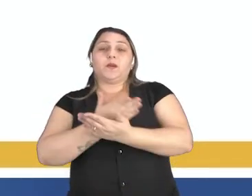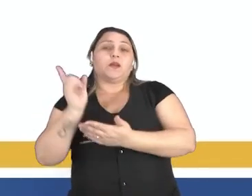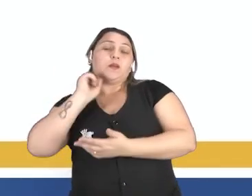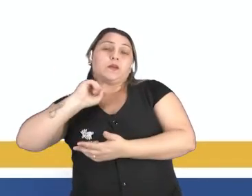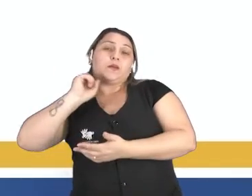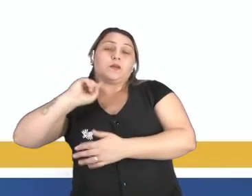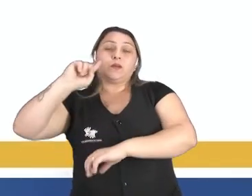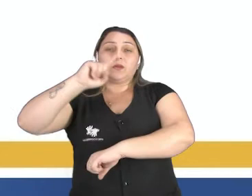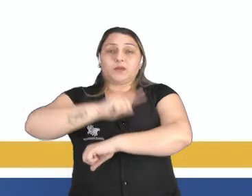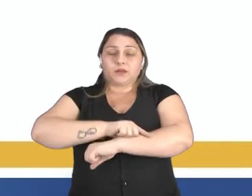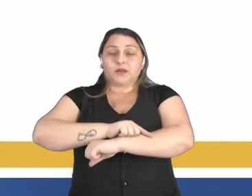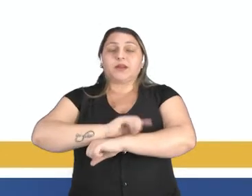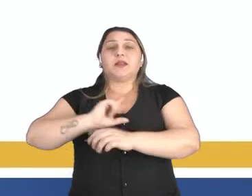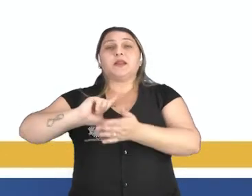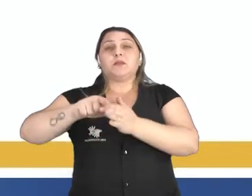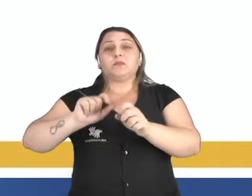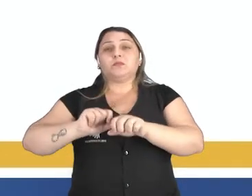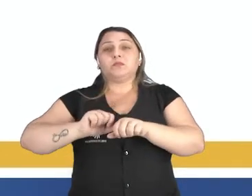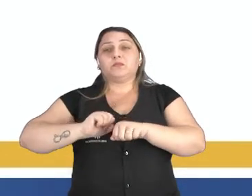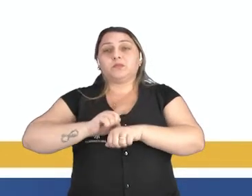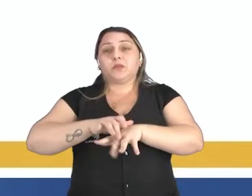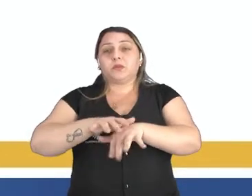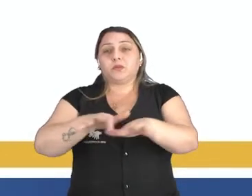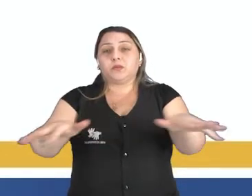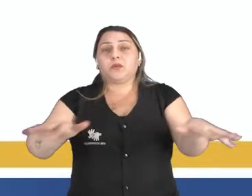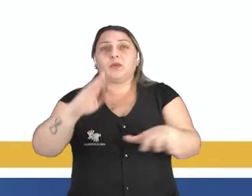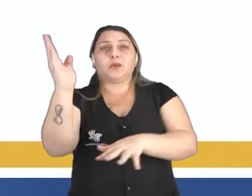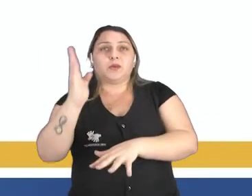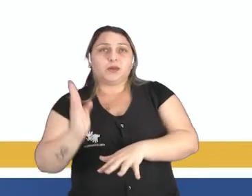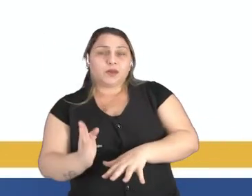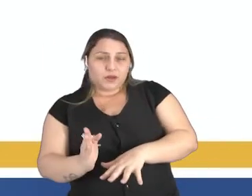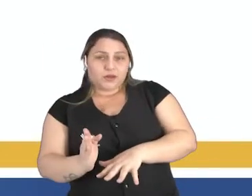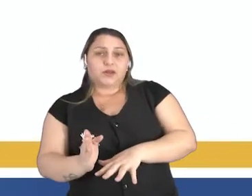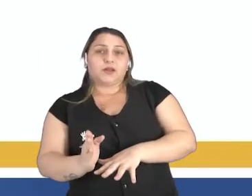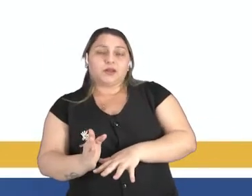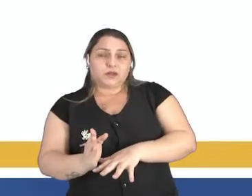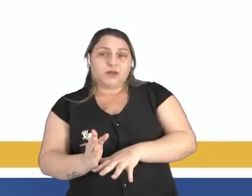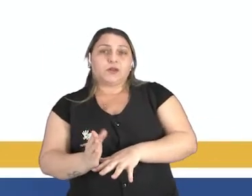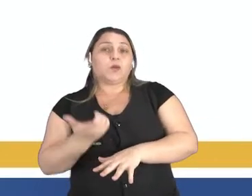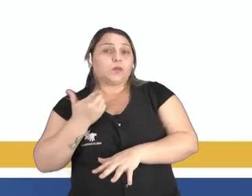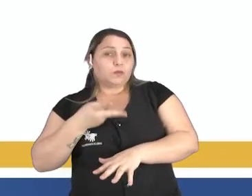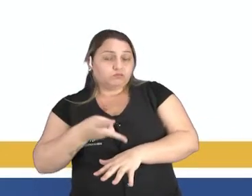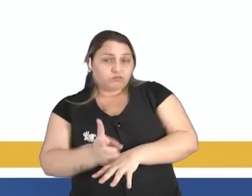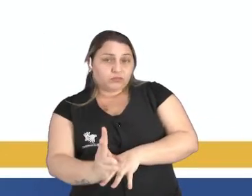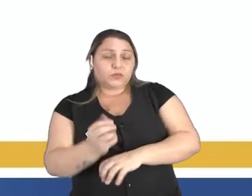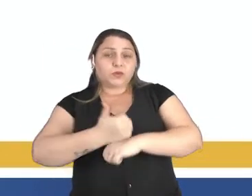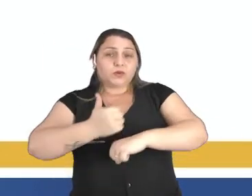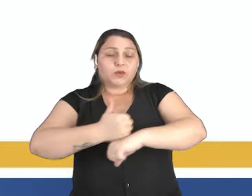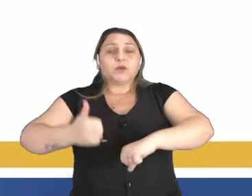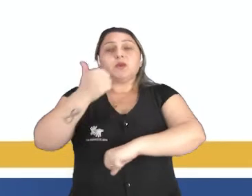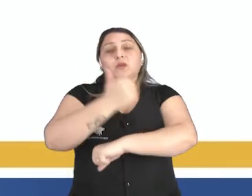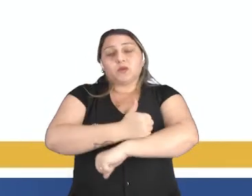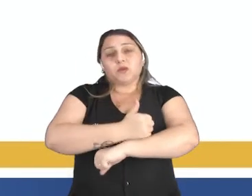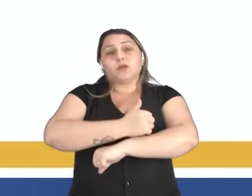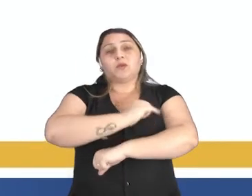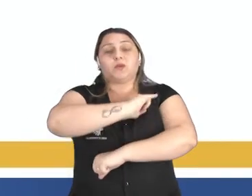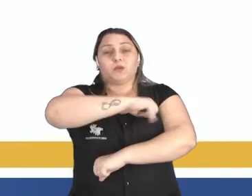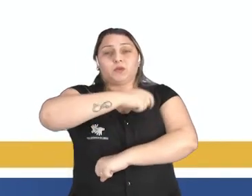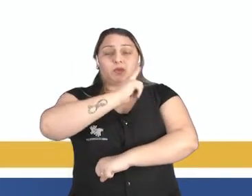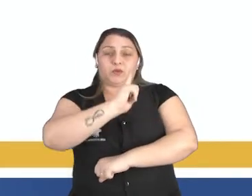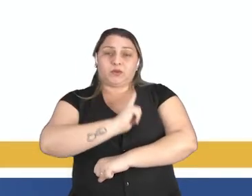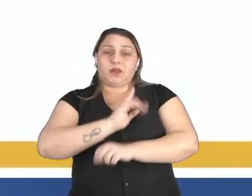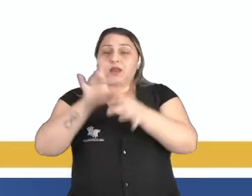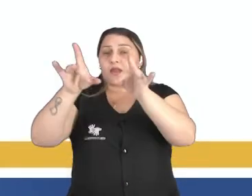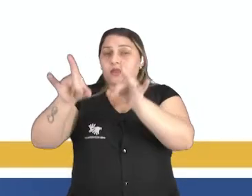E aí depois ele se expande, então, pelo Brasil. E sem condições, então, de conter esse golpe, né? O Jango, ele deixa a presidência